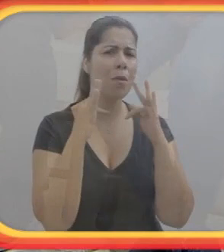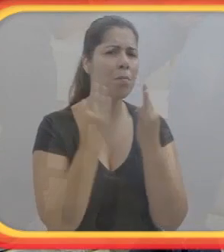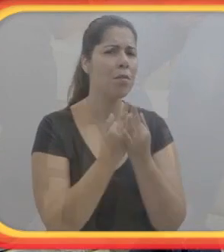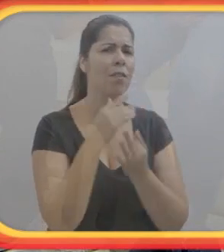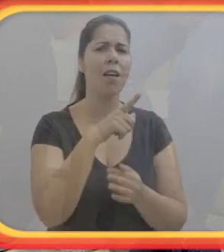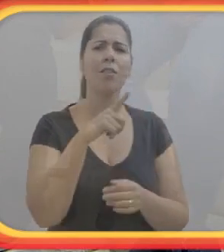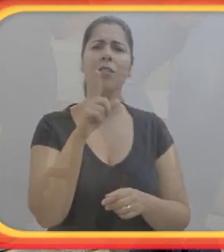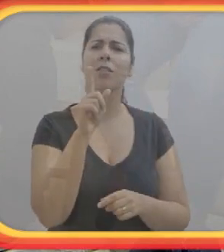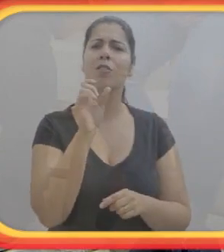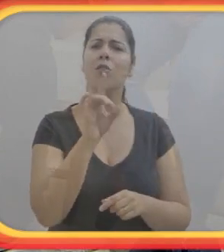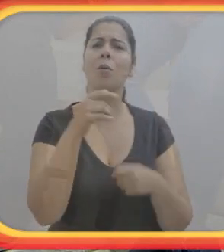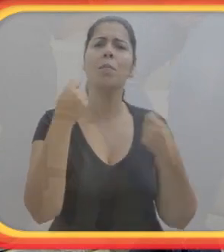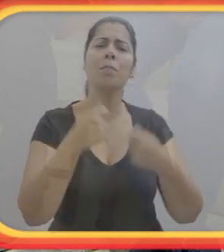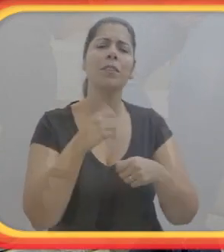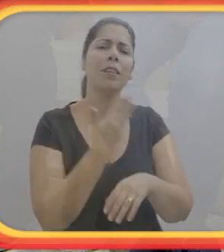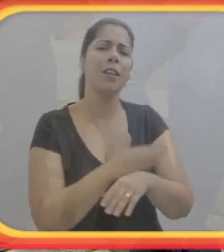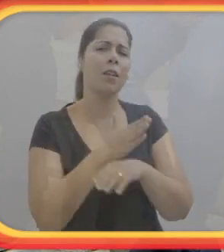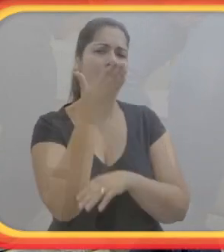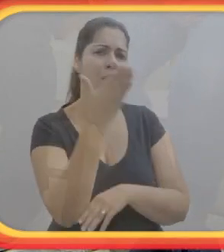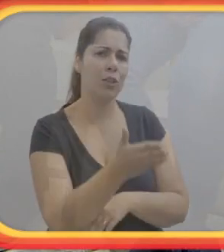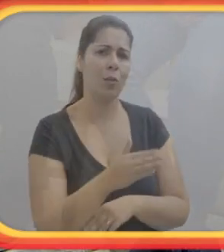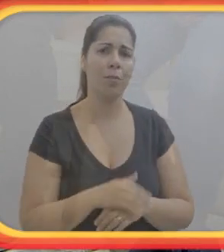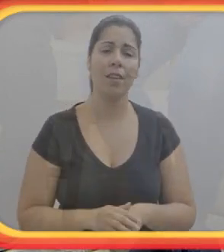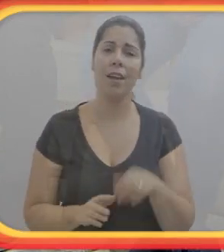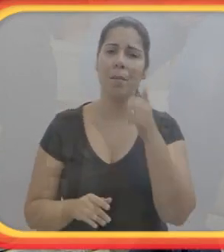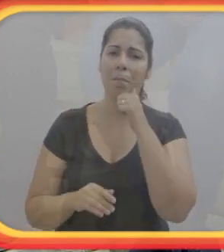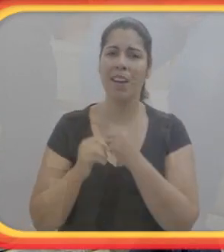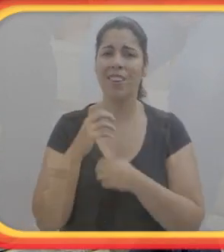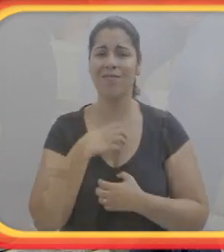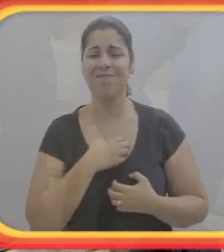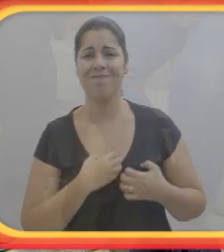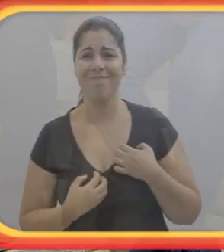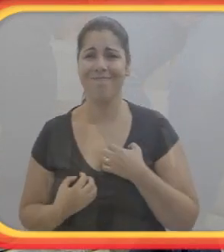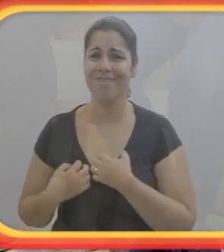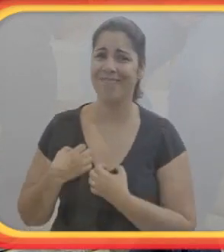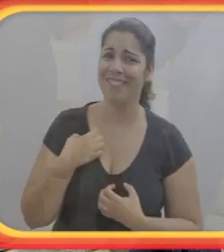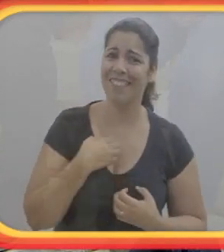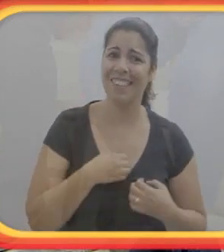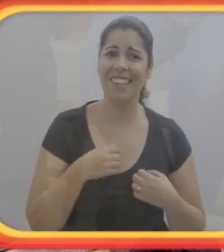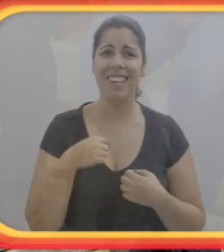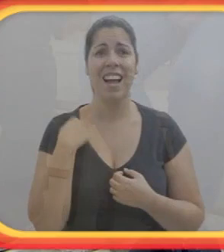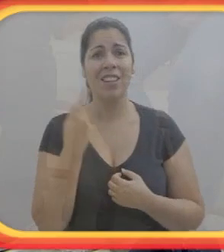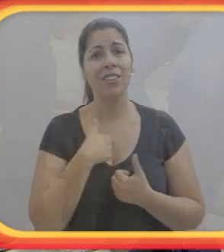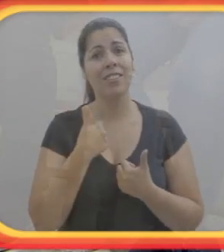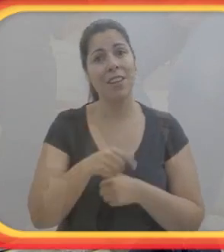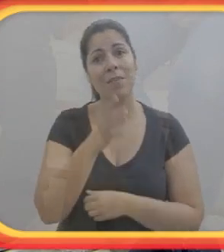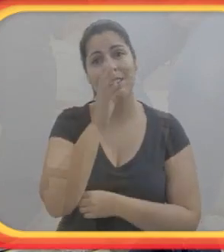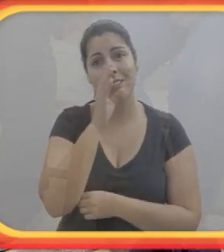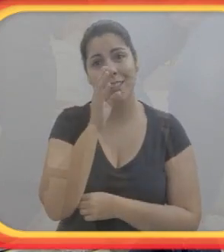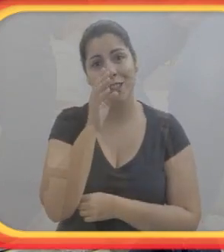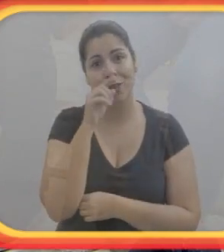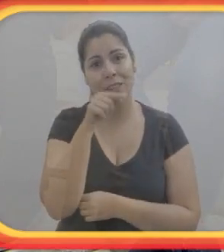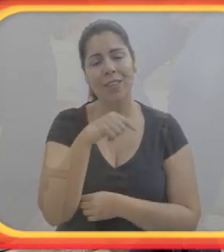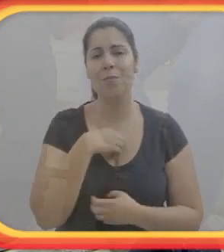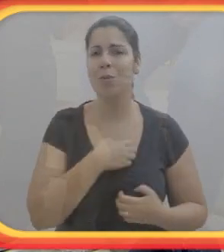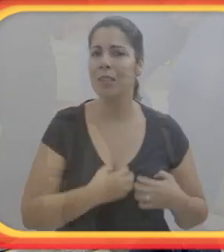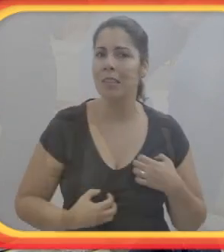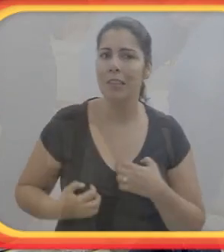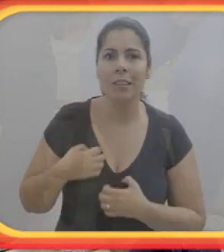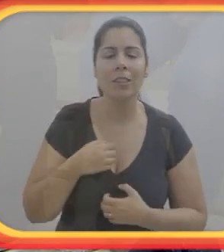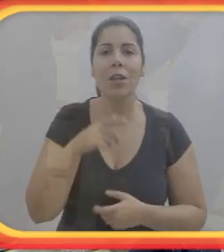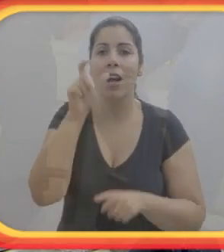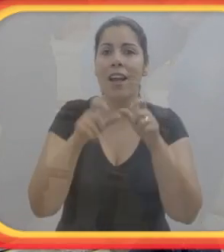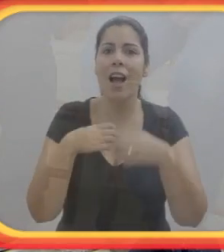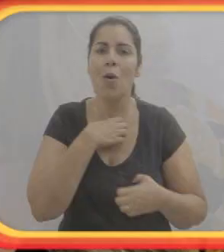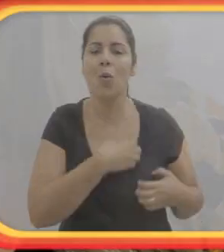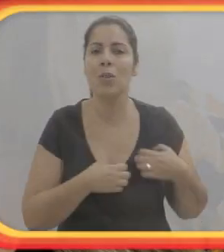ele já é difícil para ele se relacionar com as pessoas da idade dele. Tire essas minhocas da cabeça dele, pare de